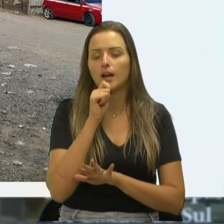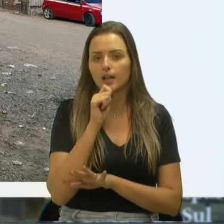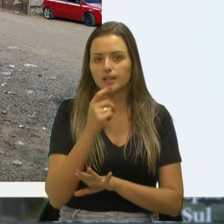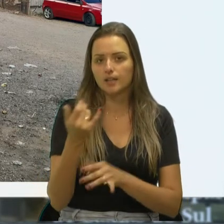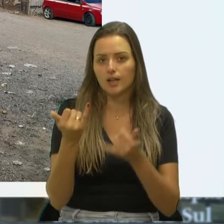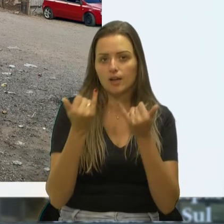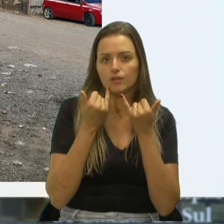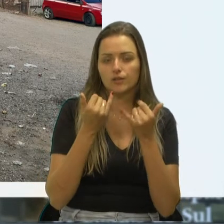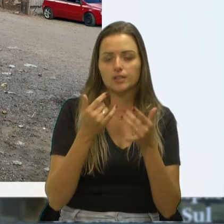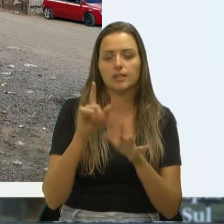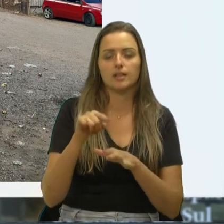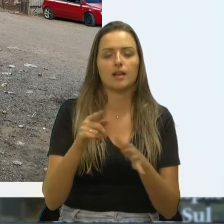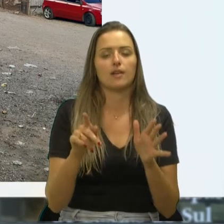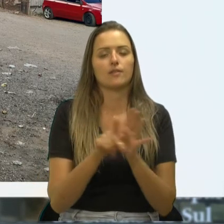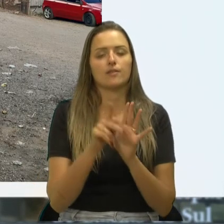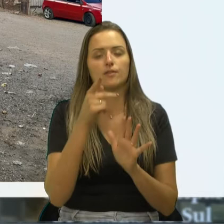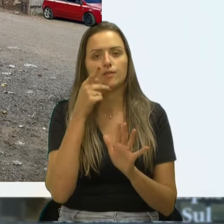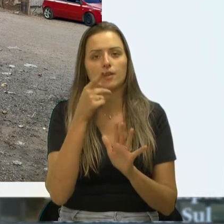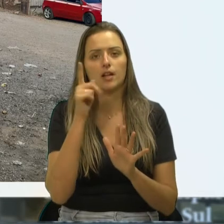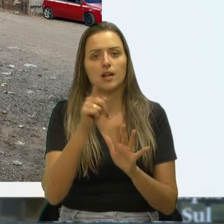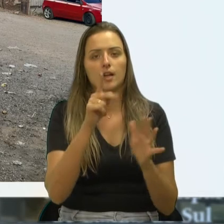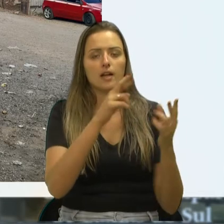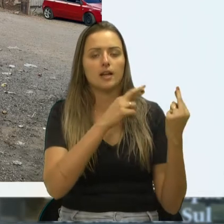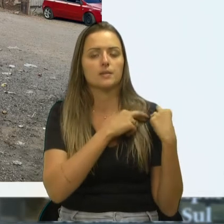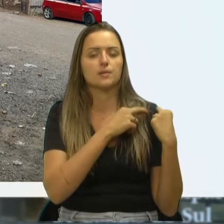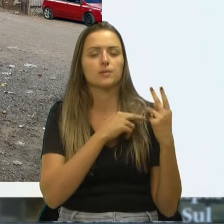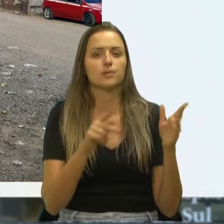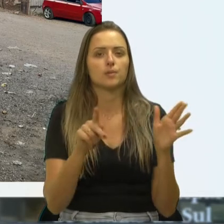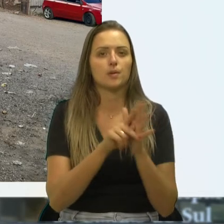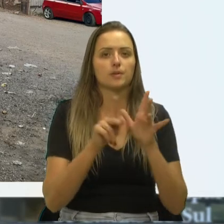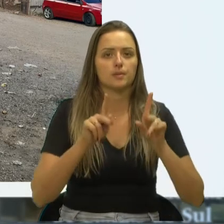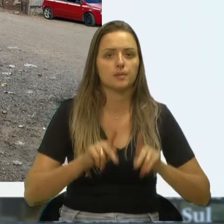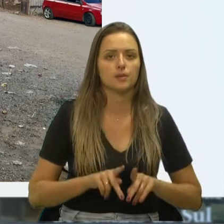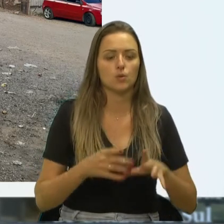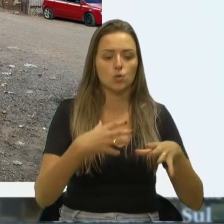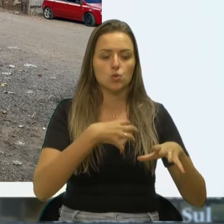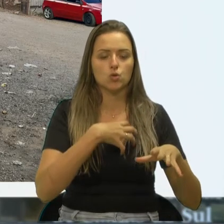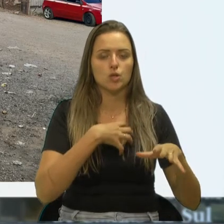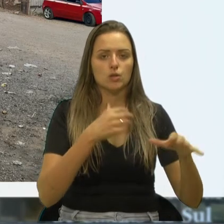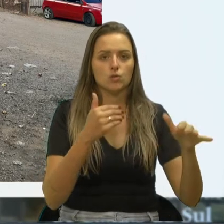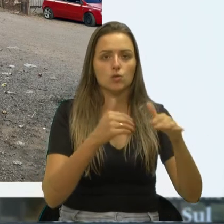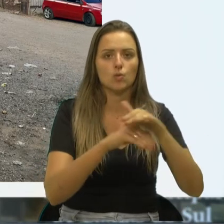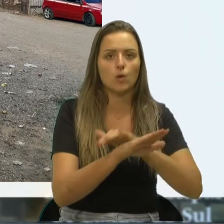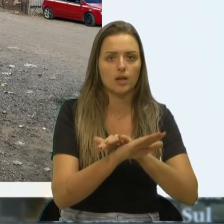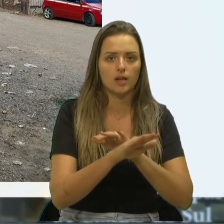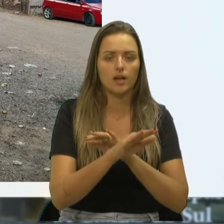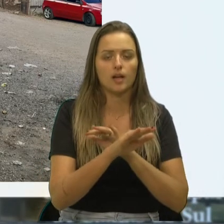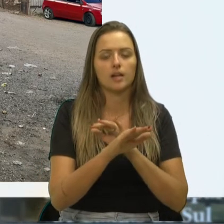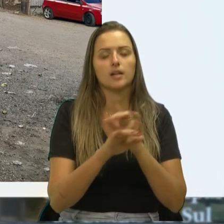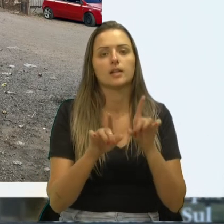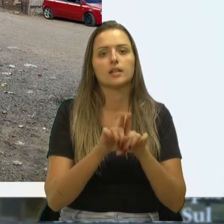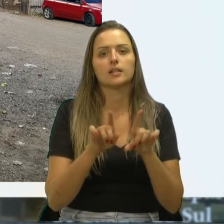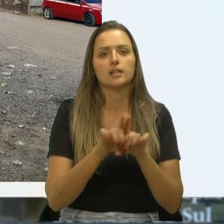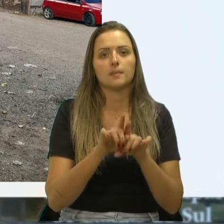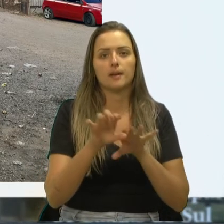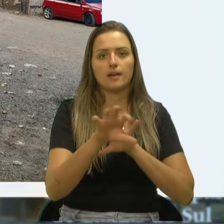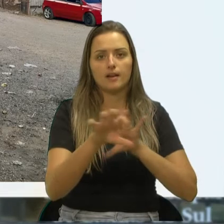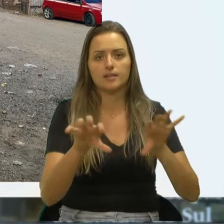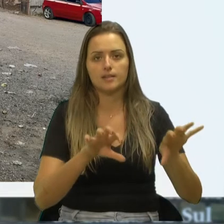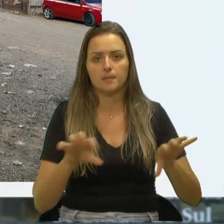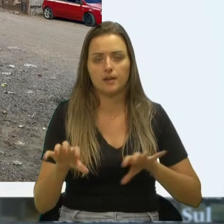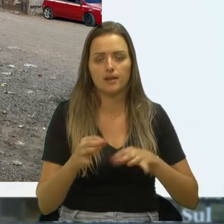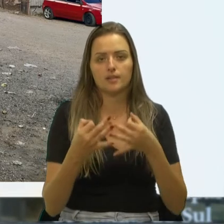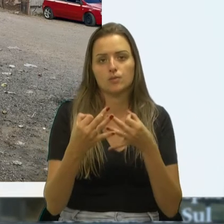nos diz que é de responsabilidade dos moradores o armazenamento de resíduos e a coleta, a correta